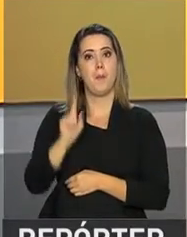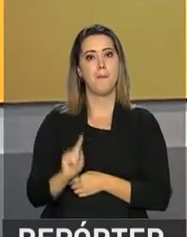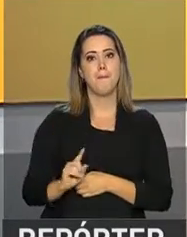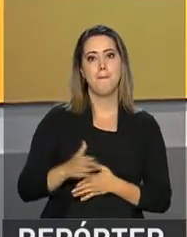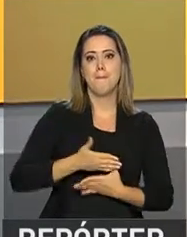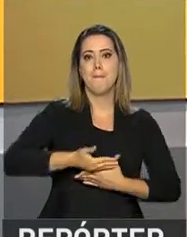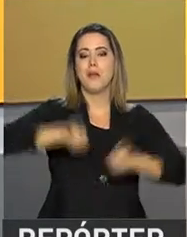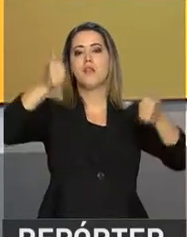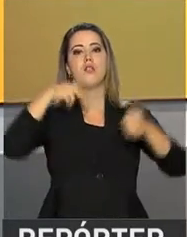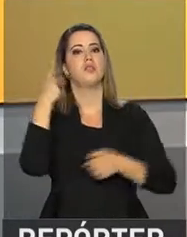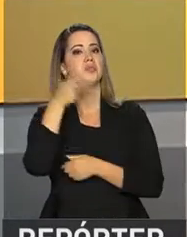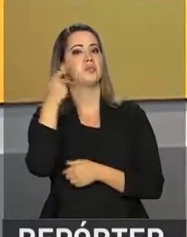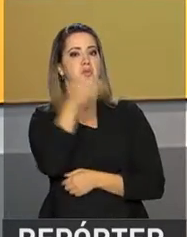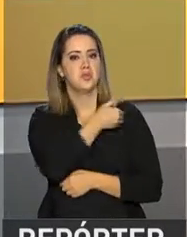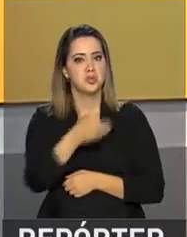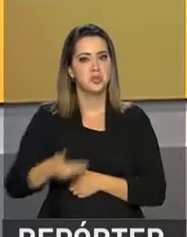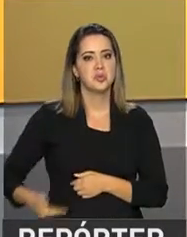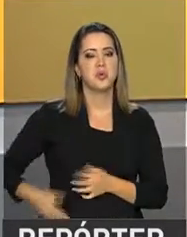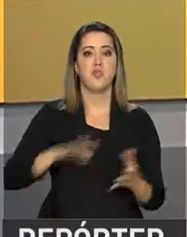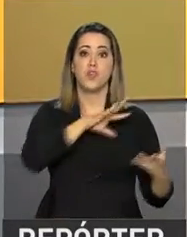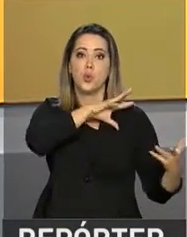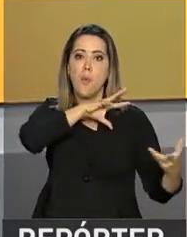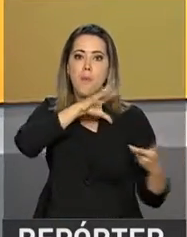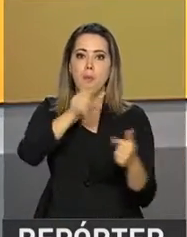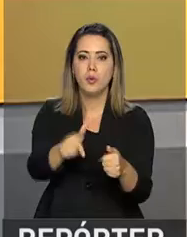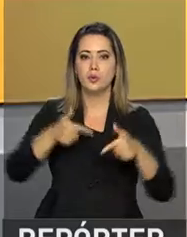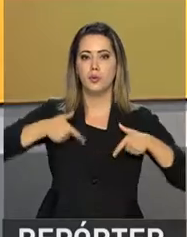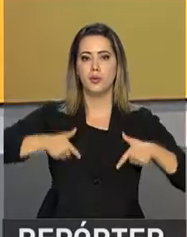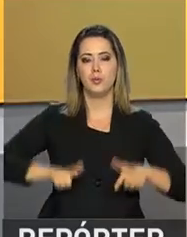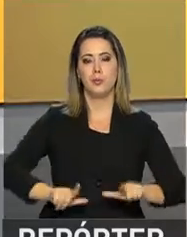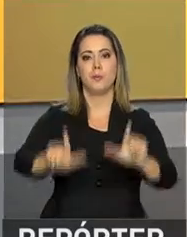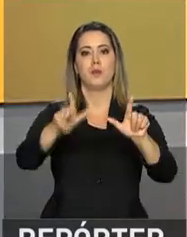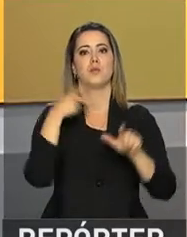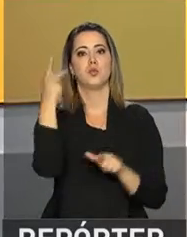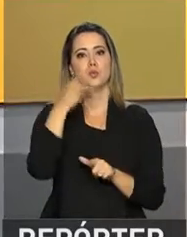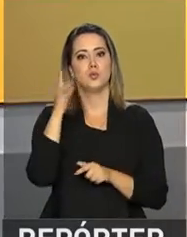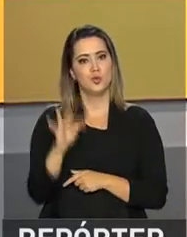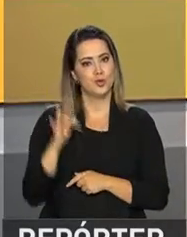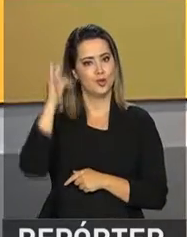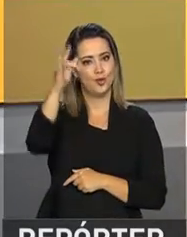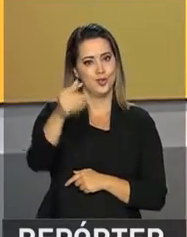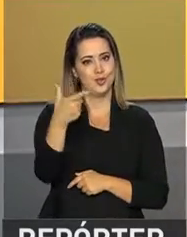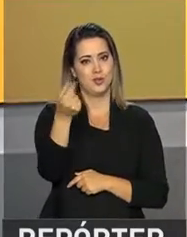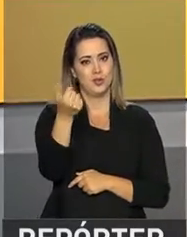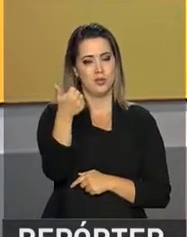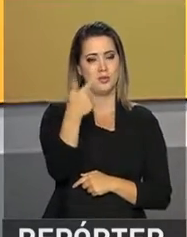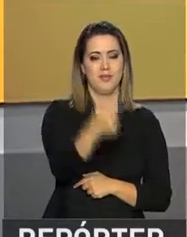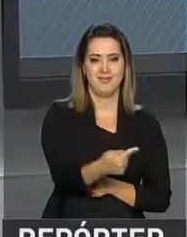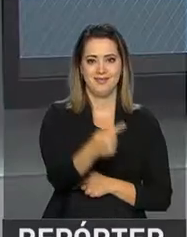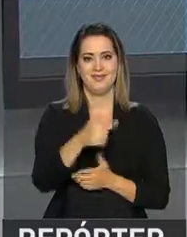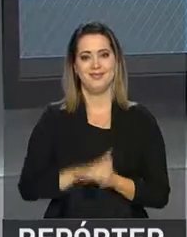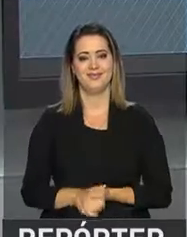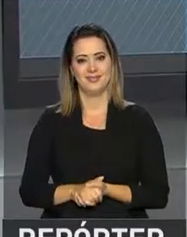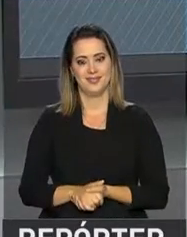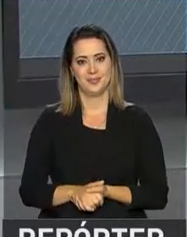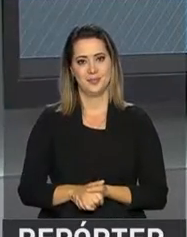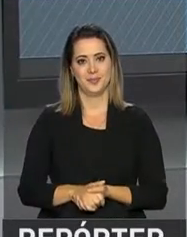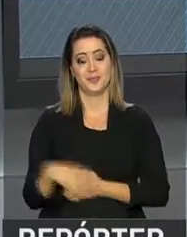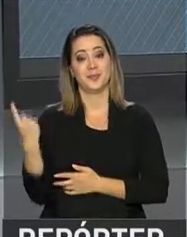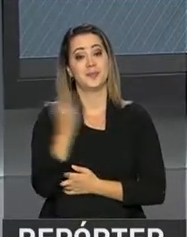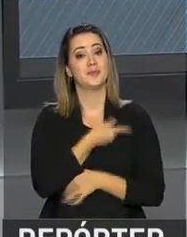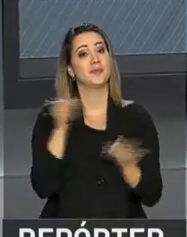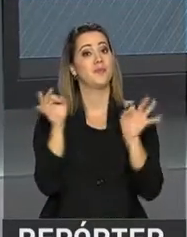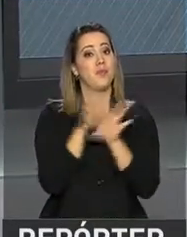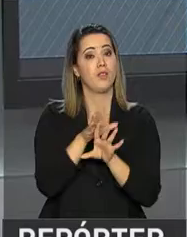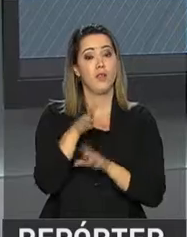das melhores políticas públicas do mundo pelo prêmio internacional de políticas para o futuro 2017 nós ficamos